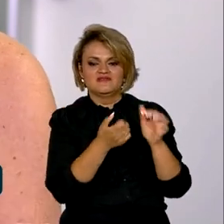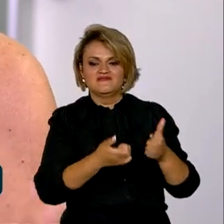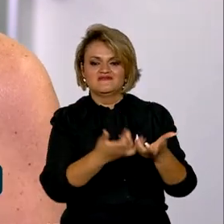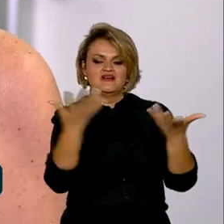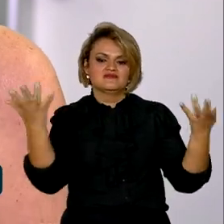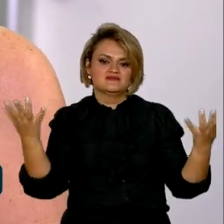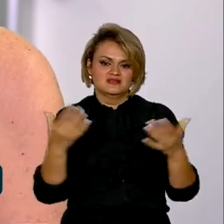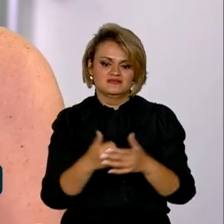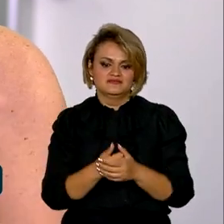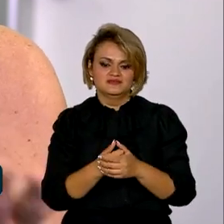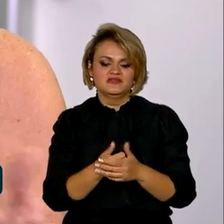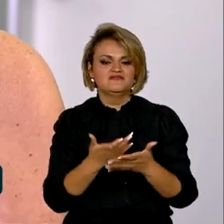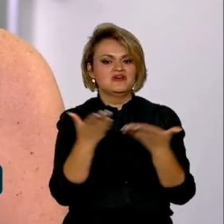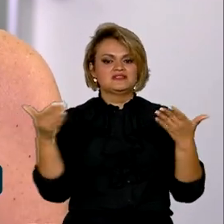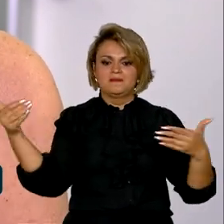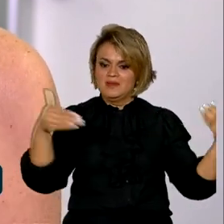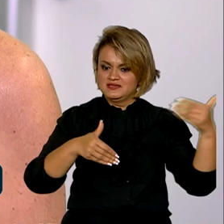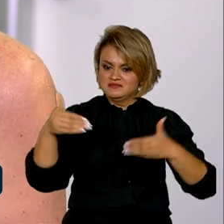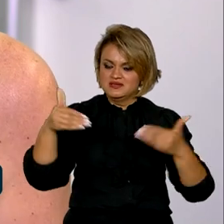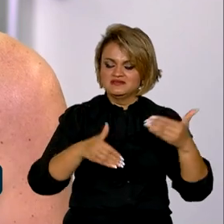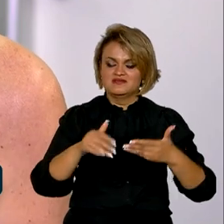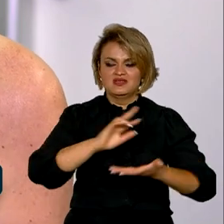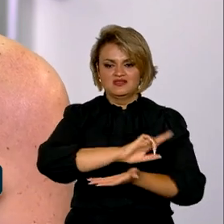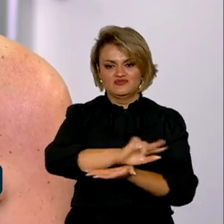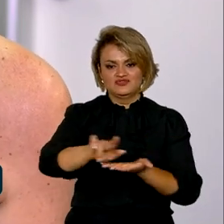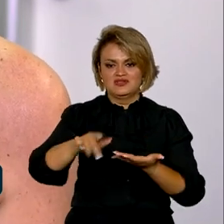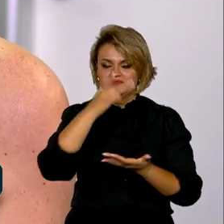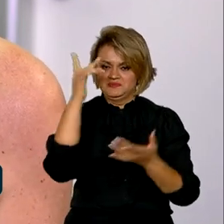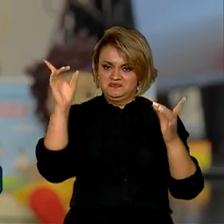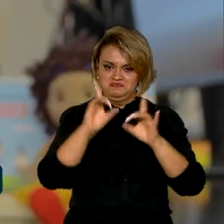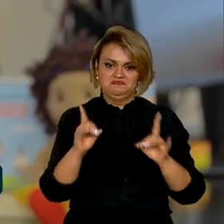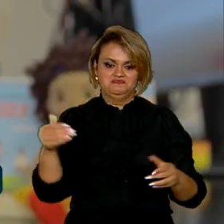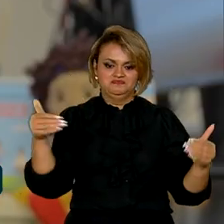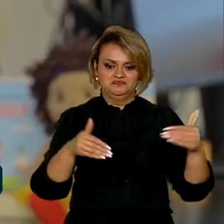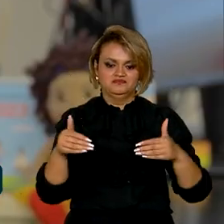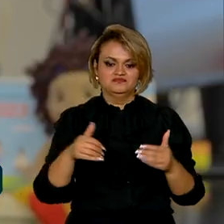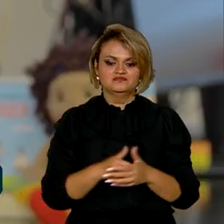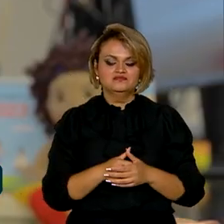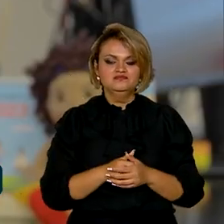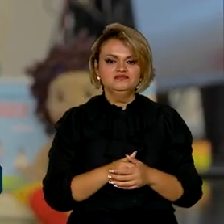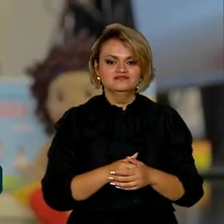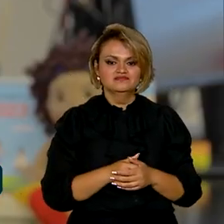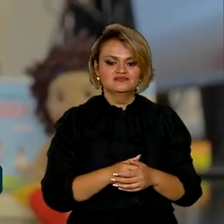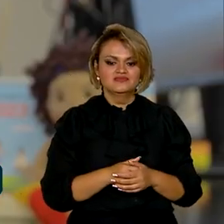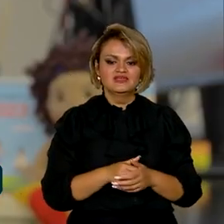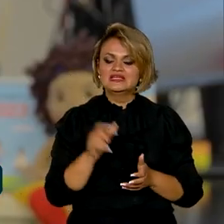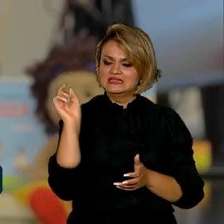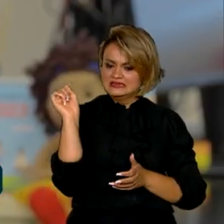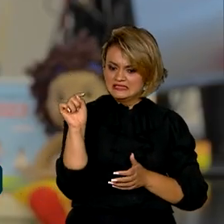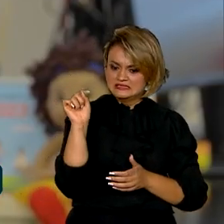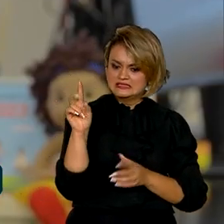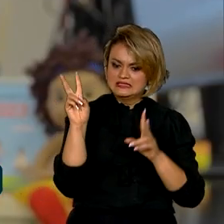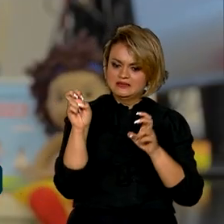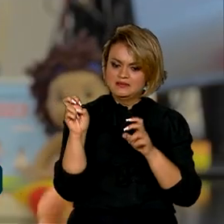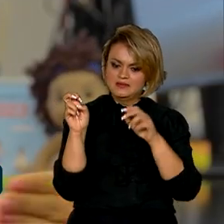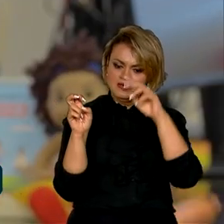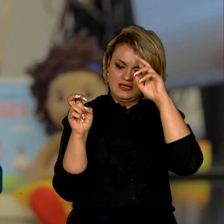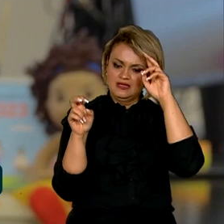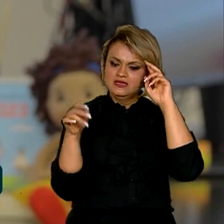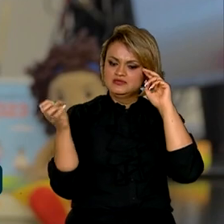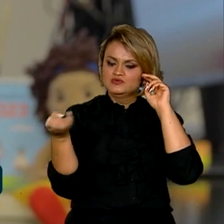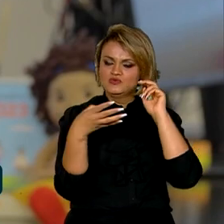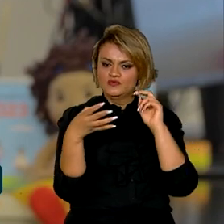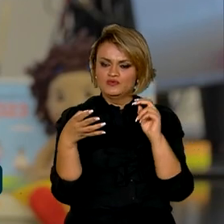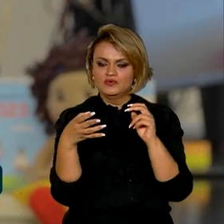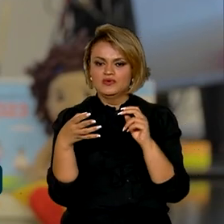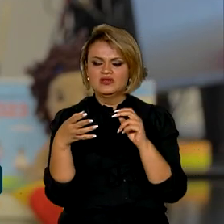grande participação e heterogeneidade das pessoas com deficiência. E para essa ação, então, esse novo plano,